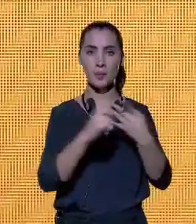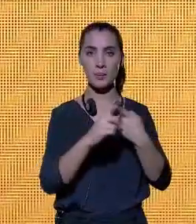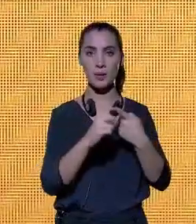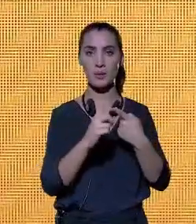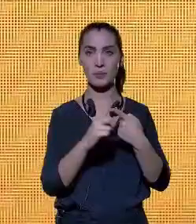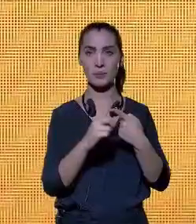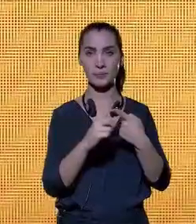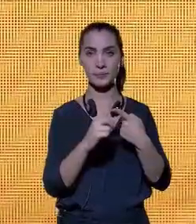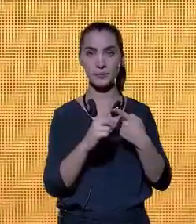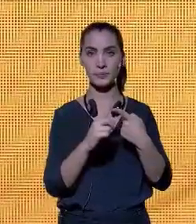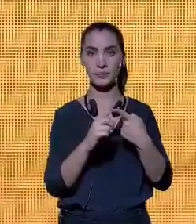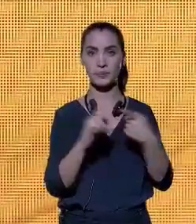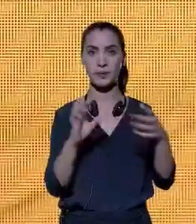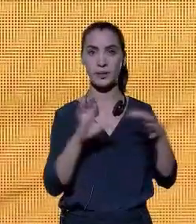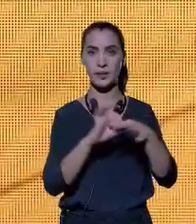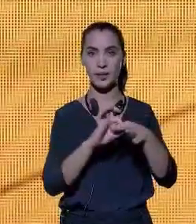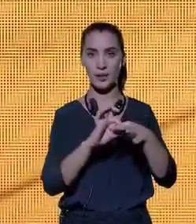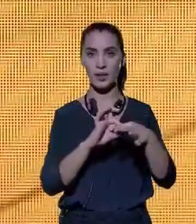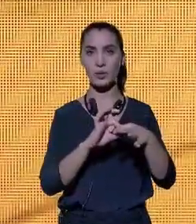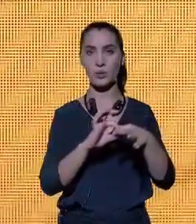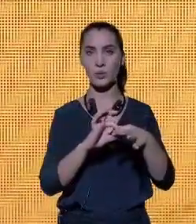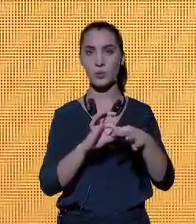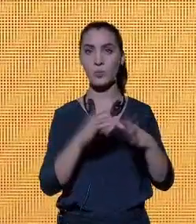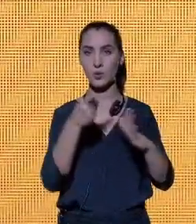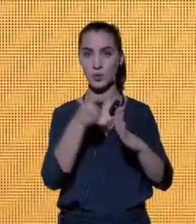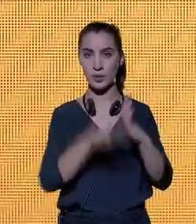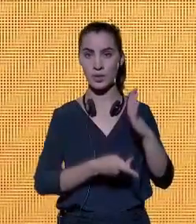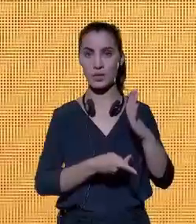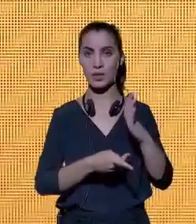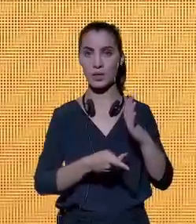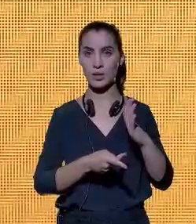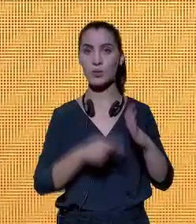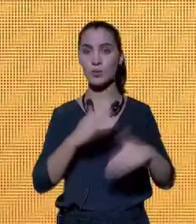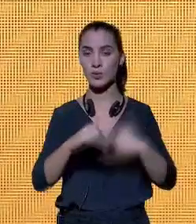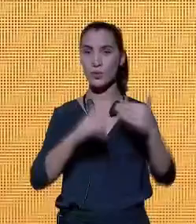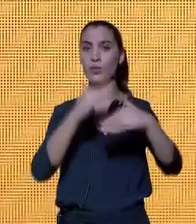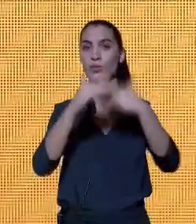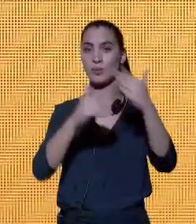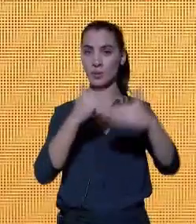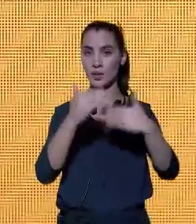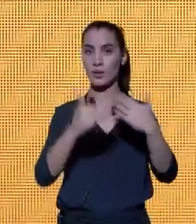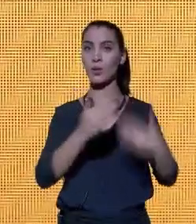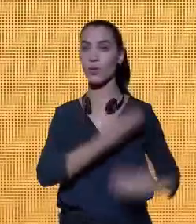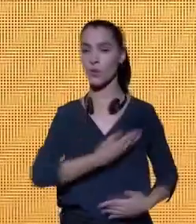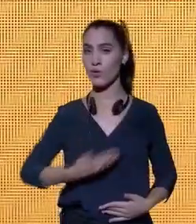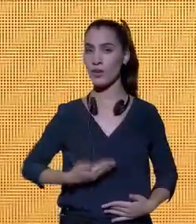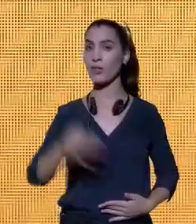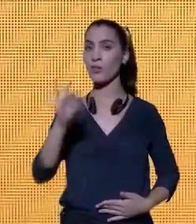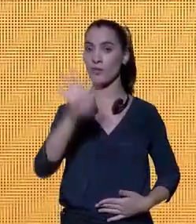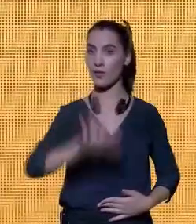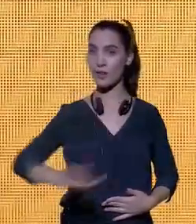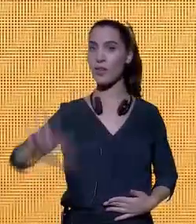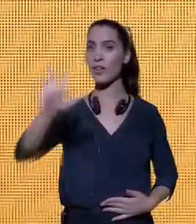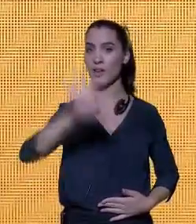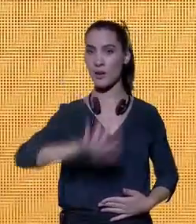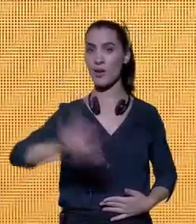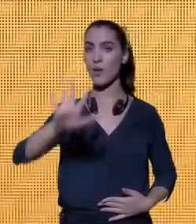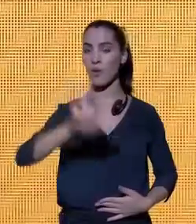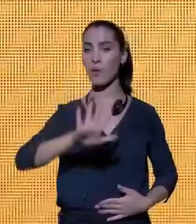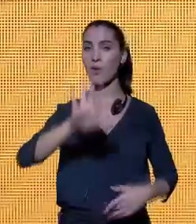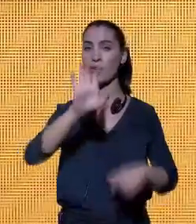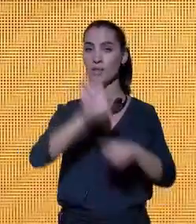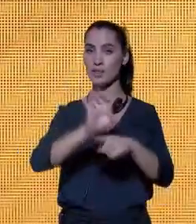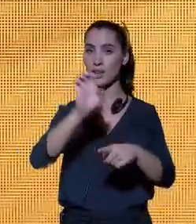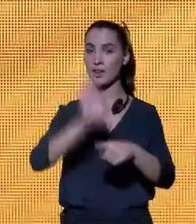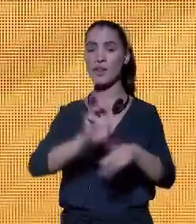categoria é relativa aos projetos desenvolvidos pelo governo federal e